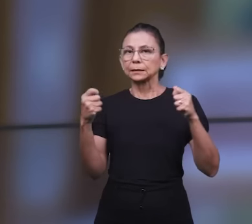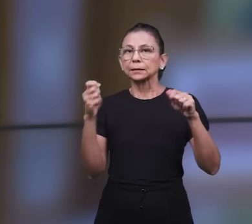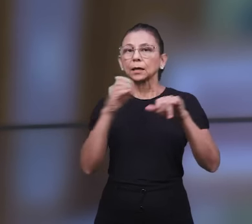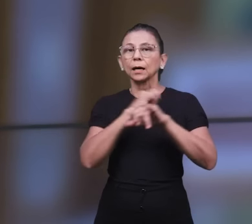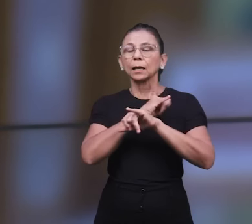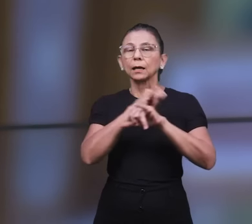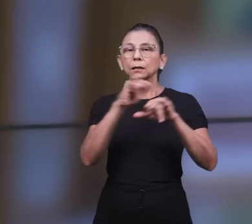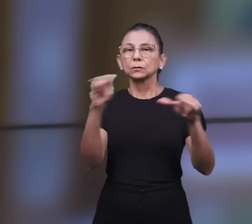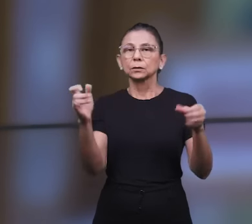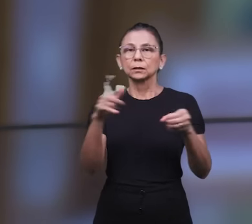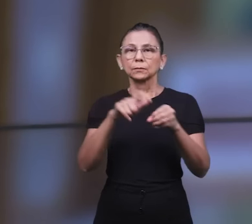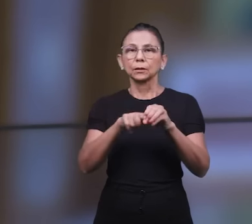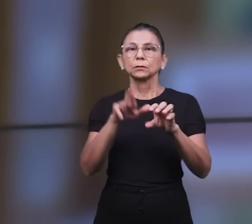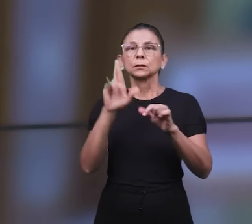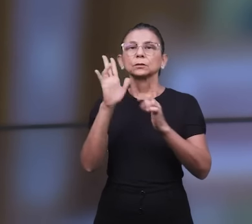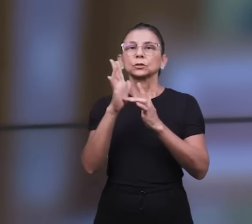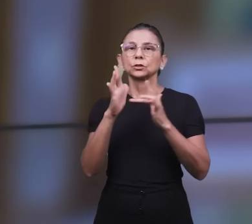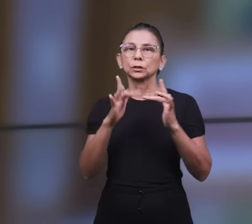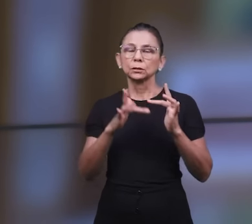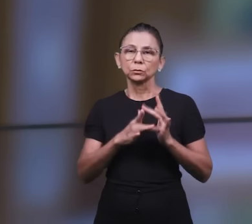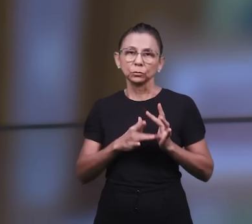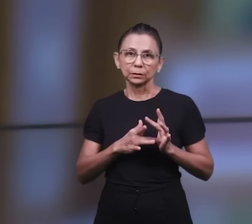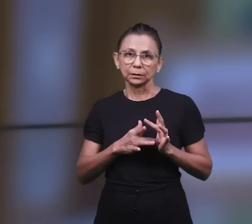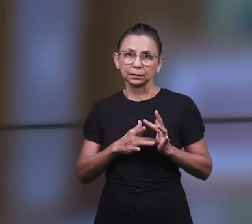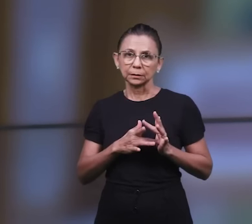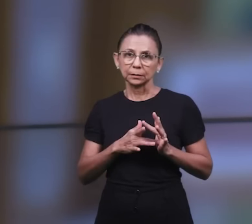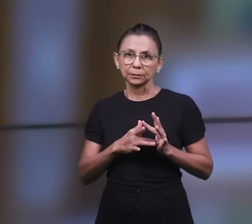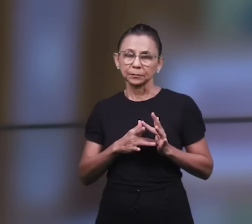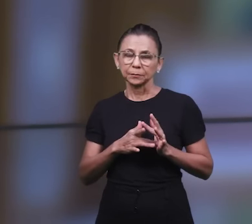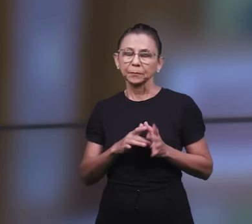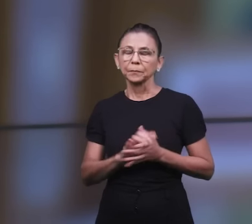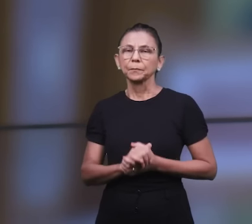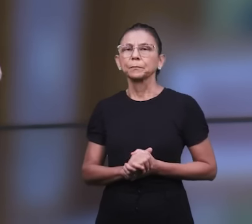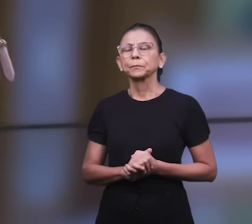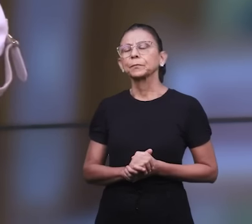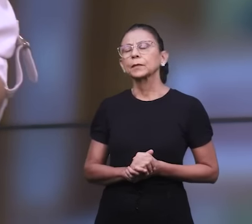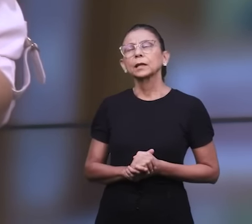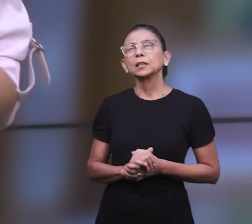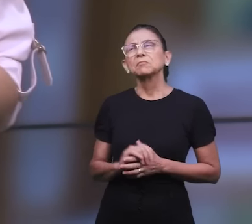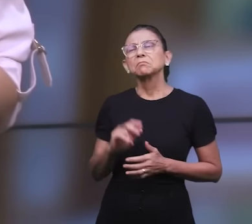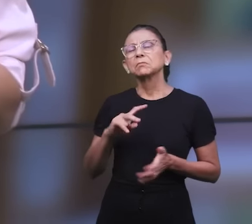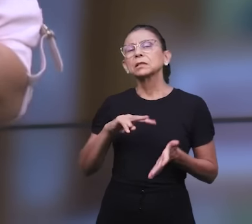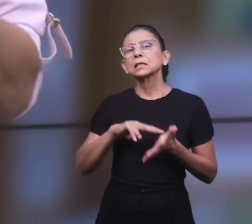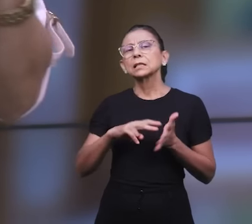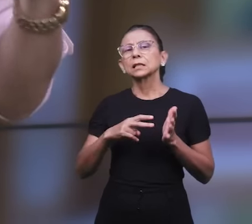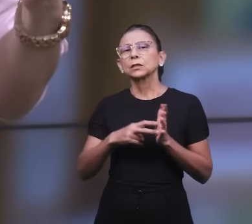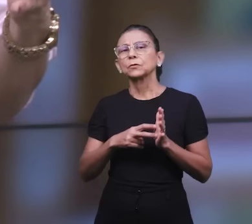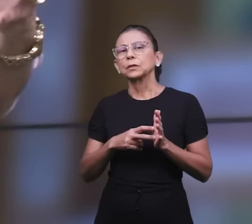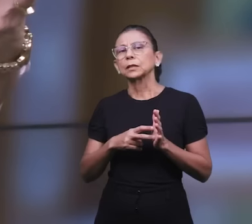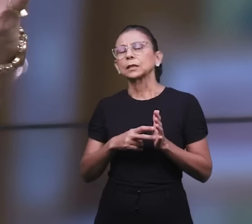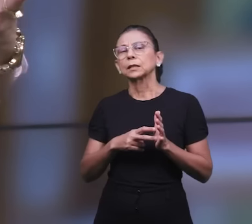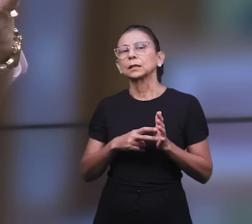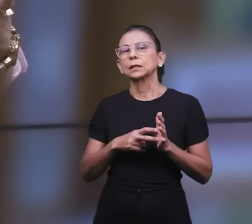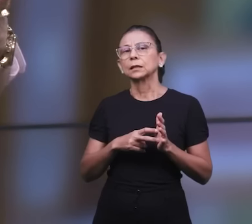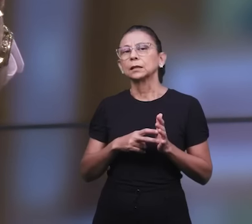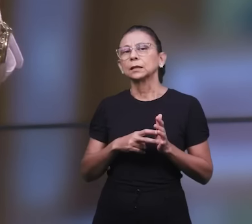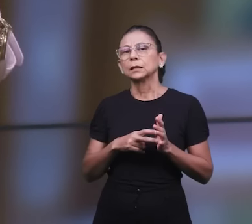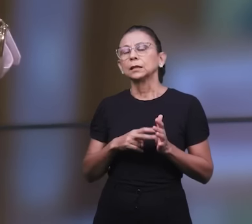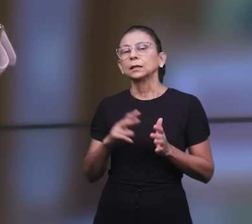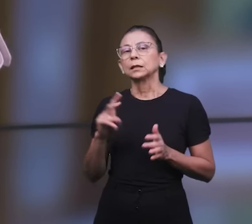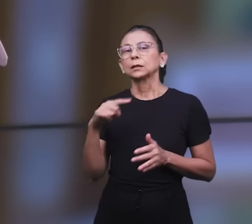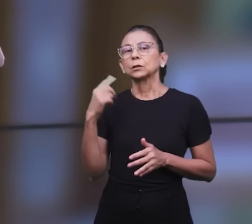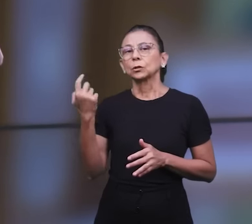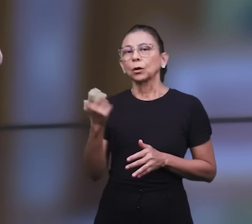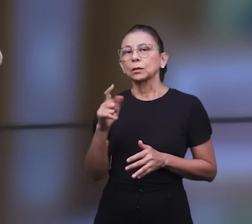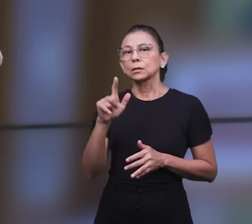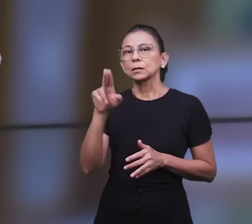sois a luz do mundo isso tá em Mateus Capítulo 5 Versículo 14 e o Que Jesus quis dizer que